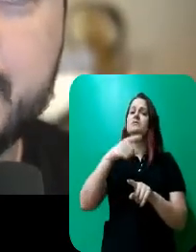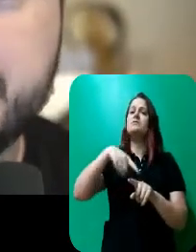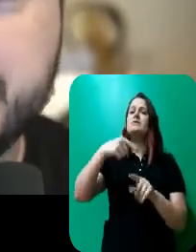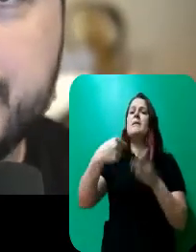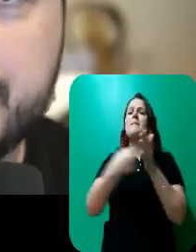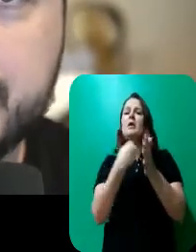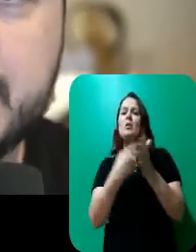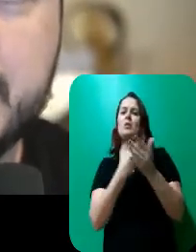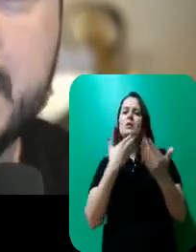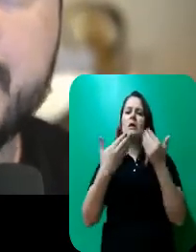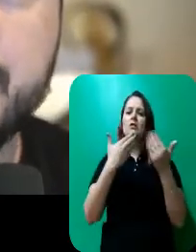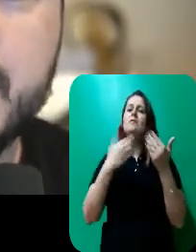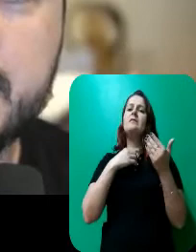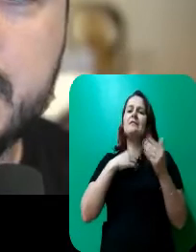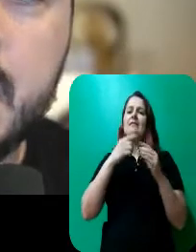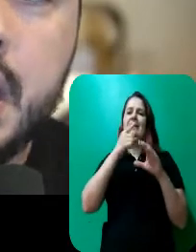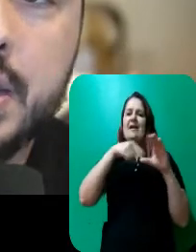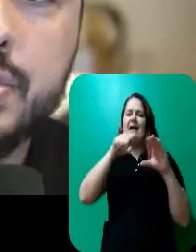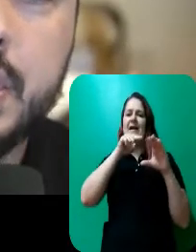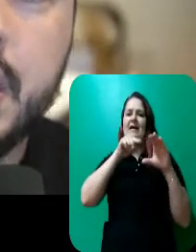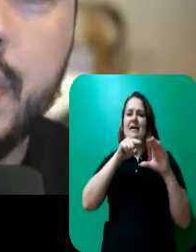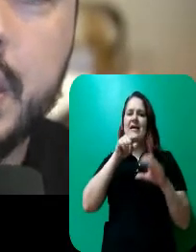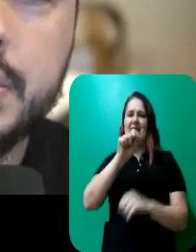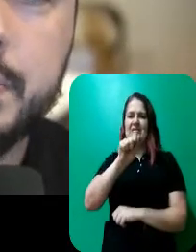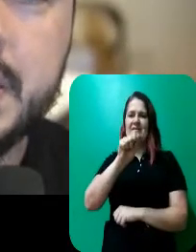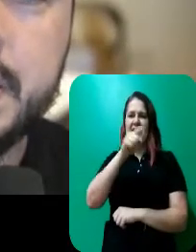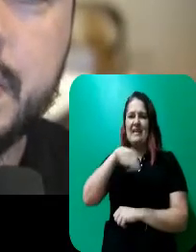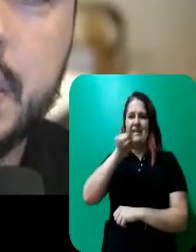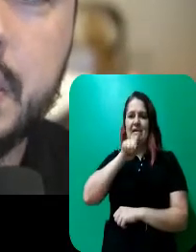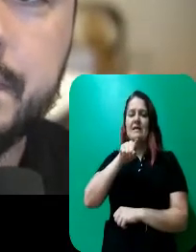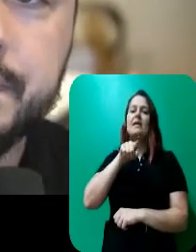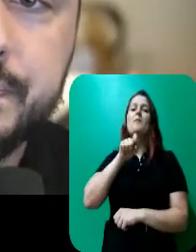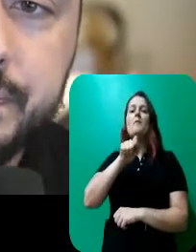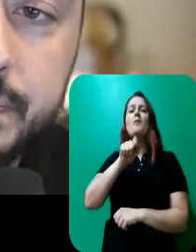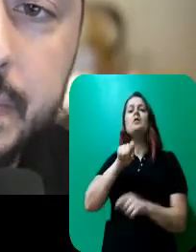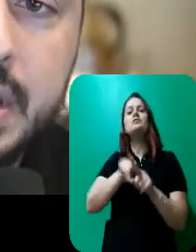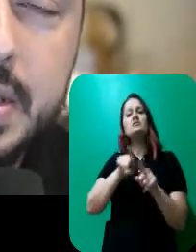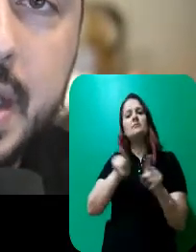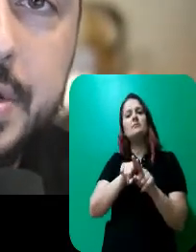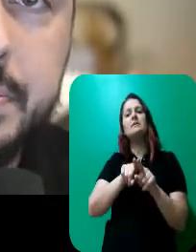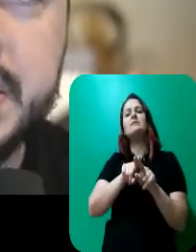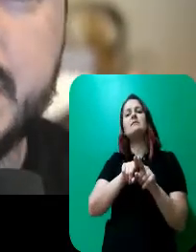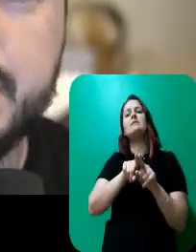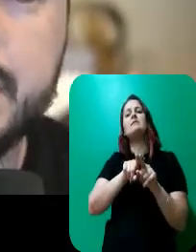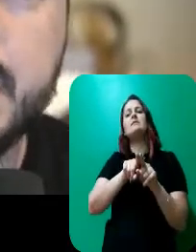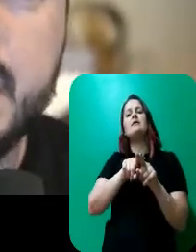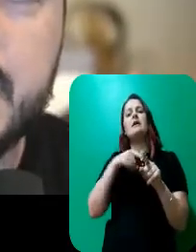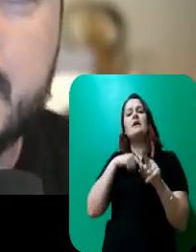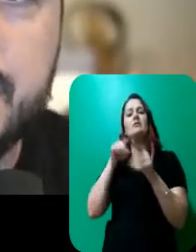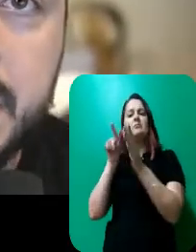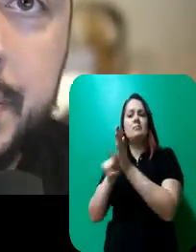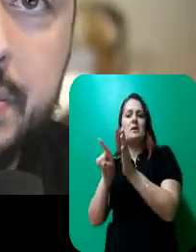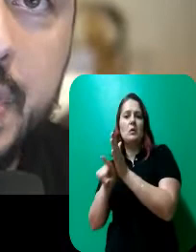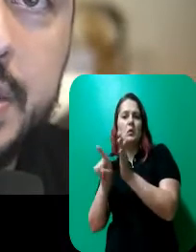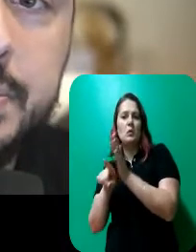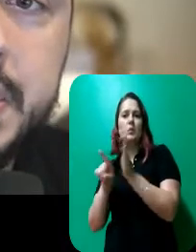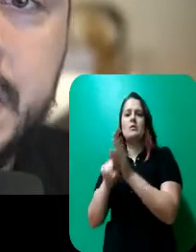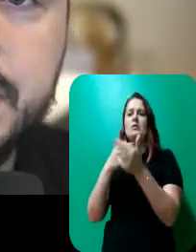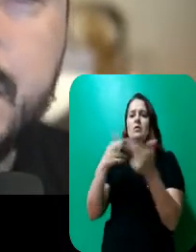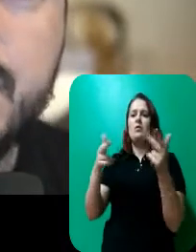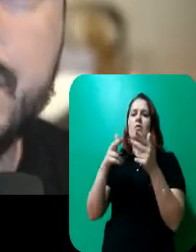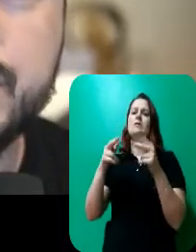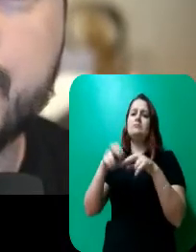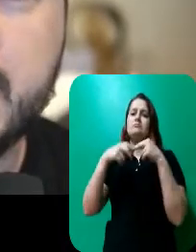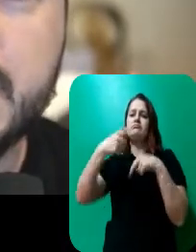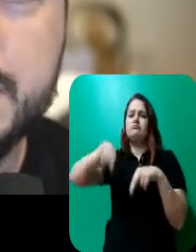nas lives, que pelo visto vão ter que ser mais frequentes, é só entrar no Reddit Brasil aqui, nesse Reddit brasileiro, nessa sub do Reddit